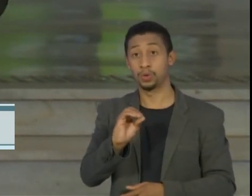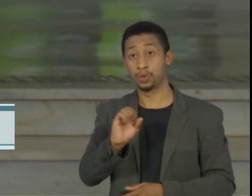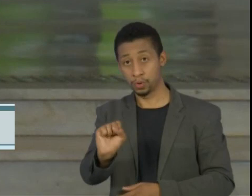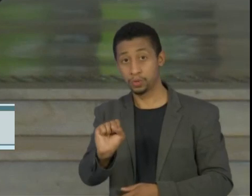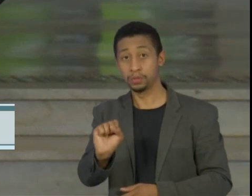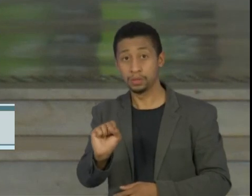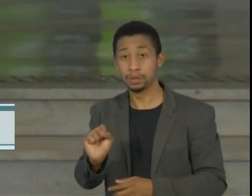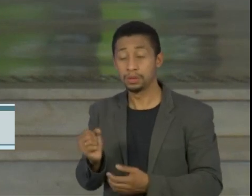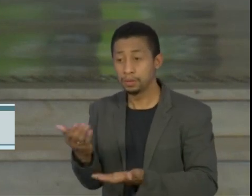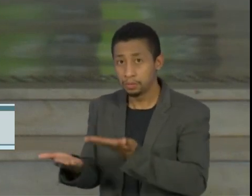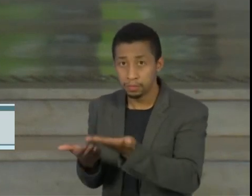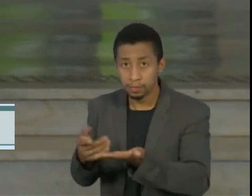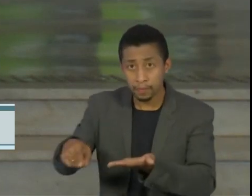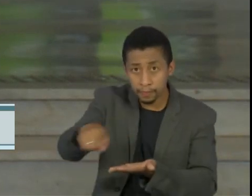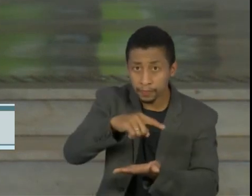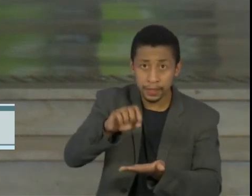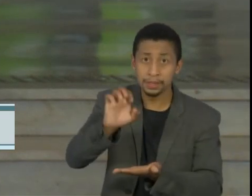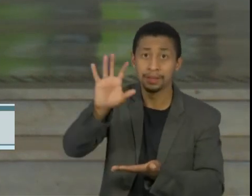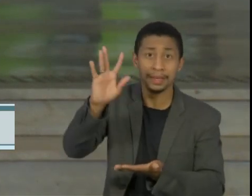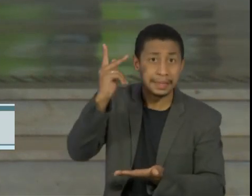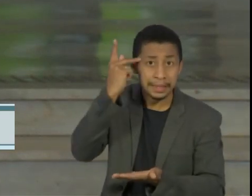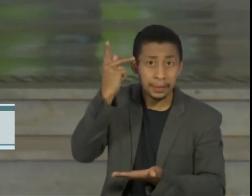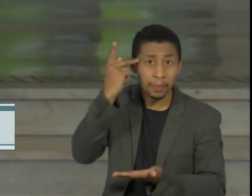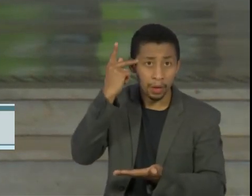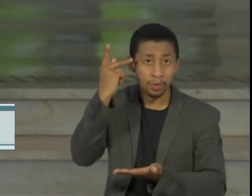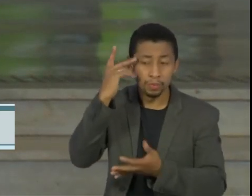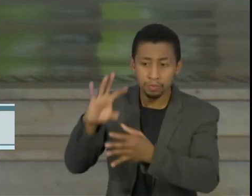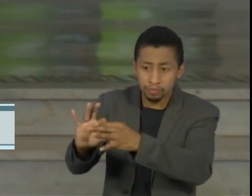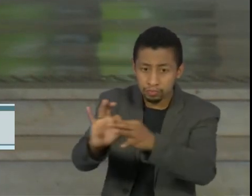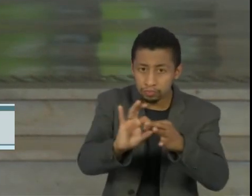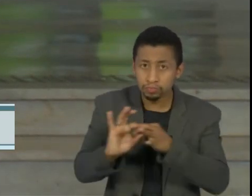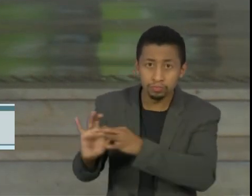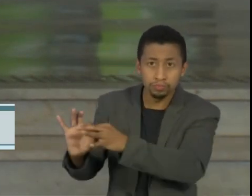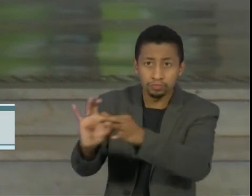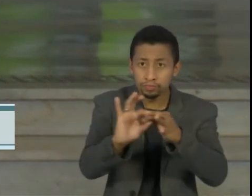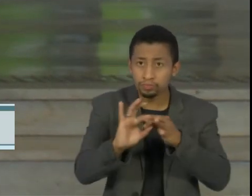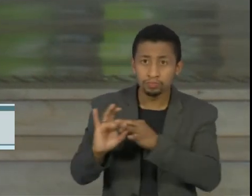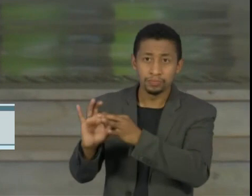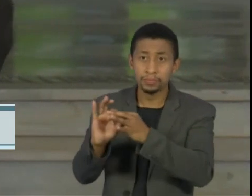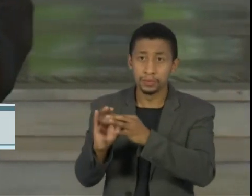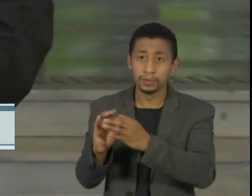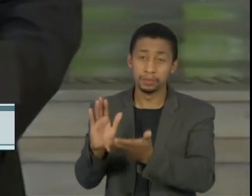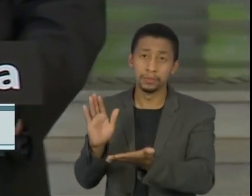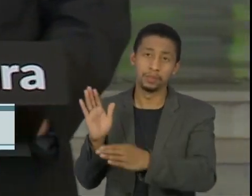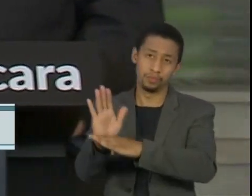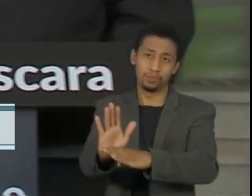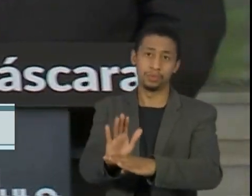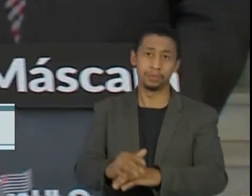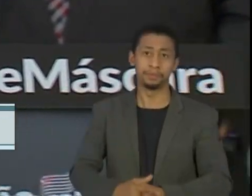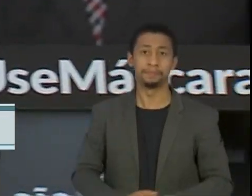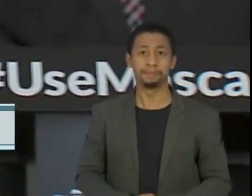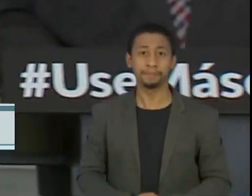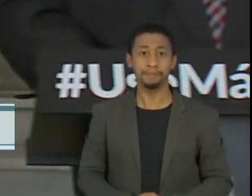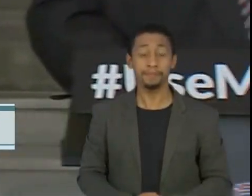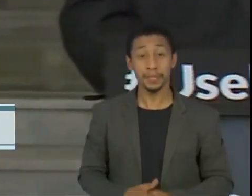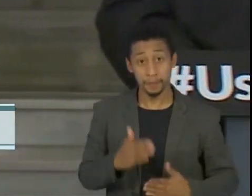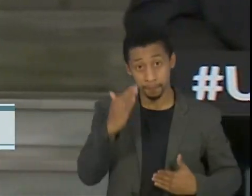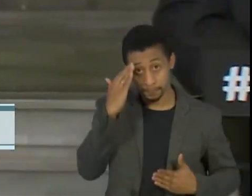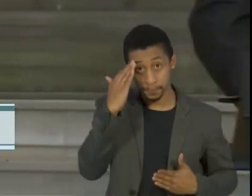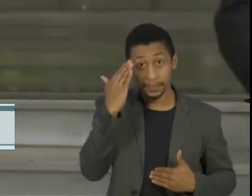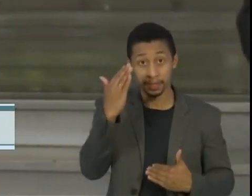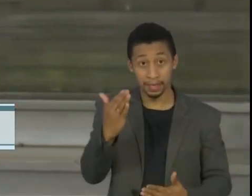Pacientes em todo o estado, formando uma rede de assistência. Obrigado. Obrigado, doutor